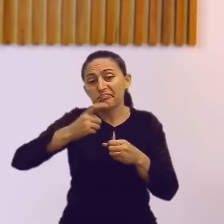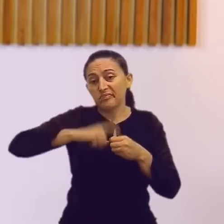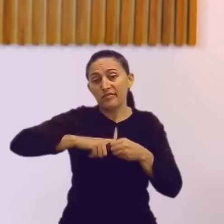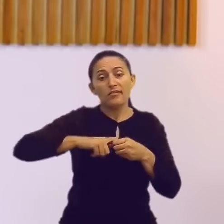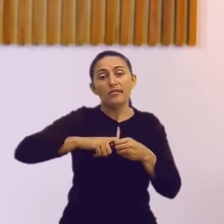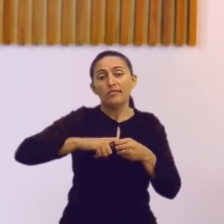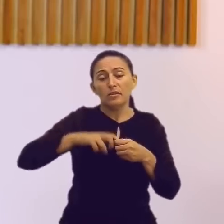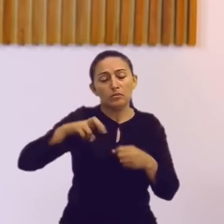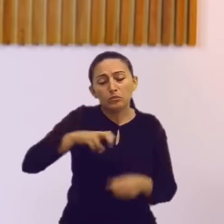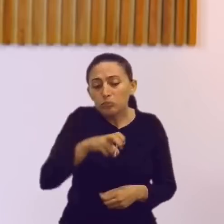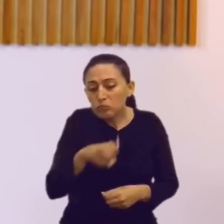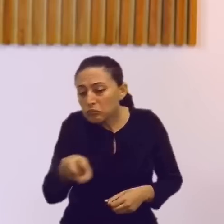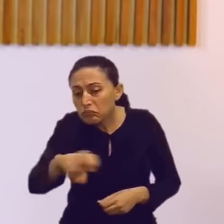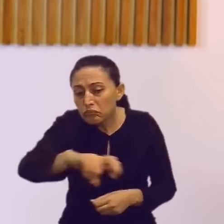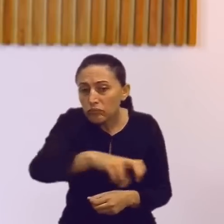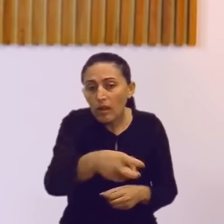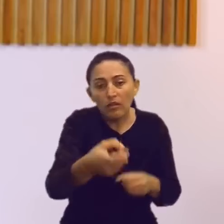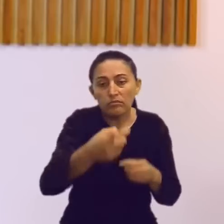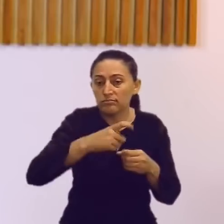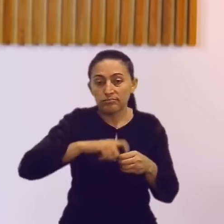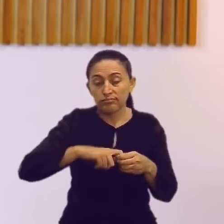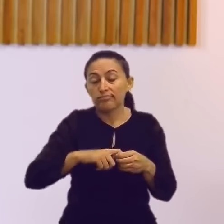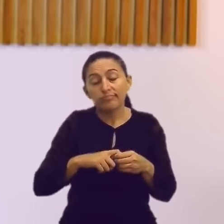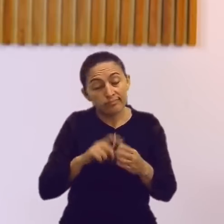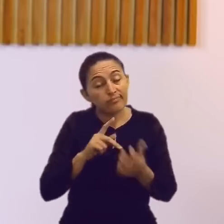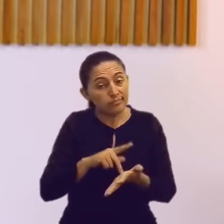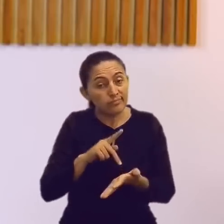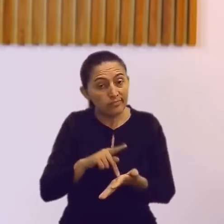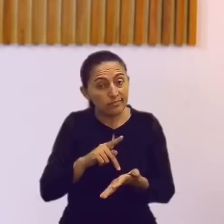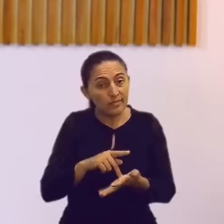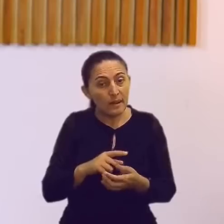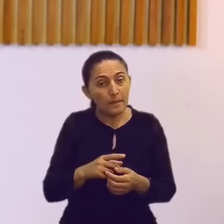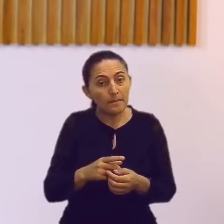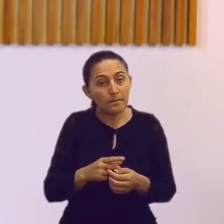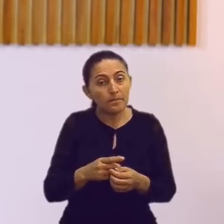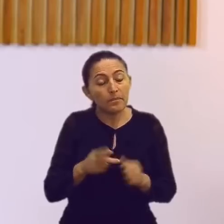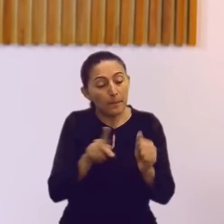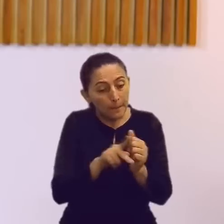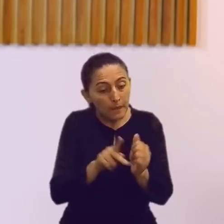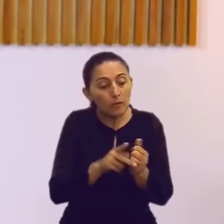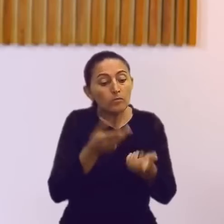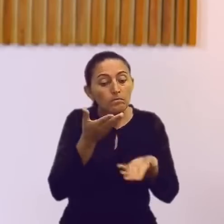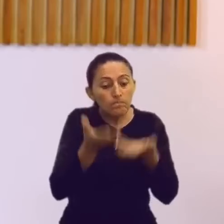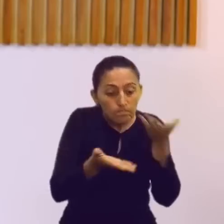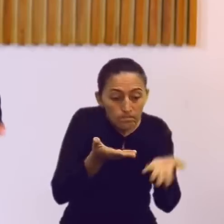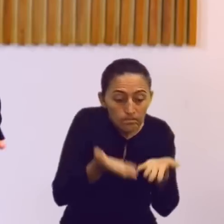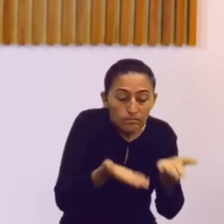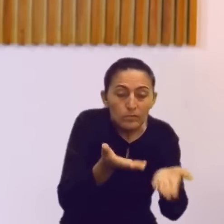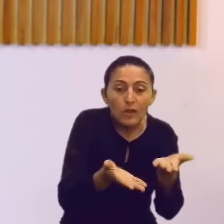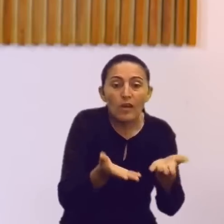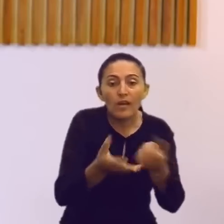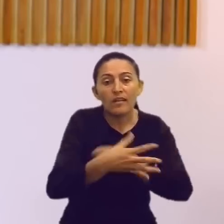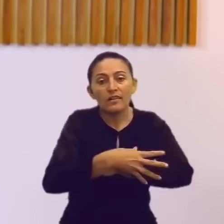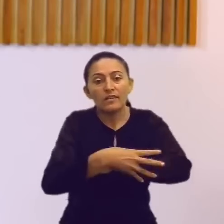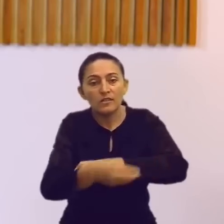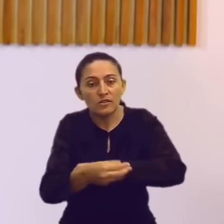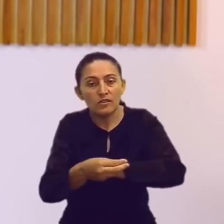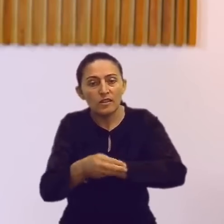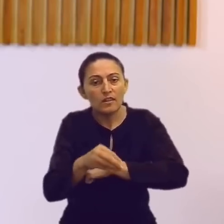antes. Isso mesmo. Pedro deveria cuidar das ovelhas e dos cordeiros.